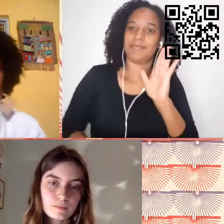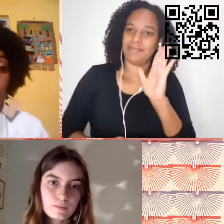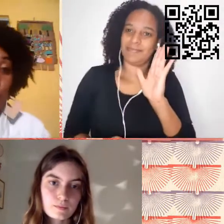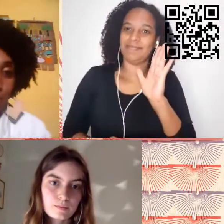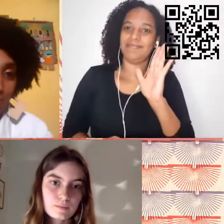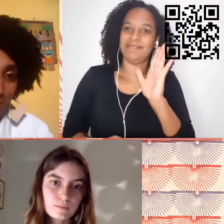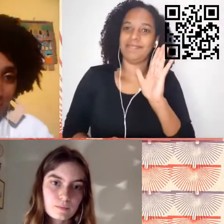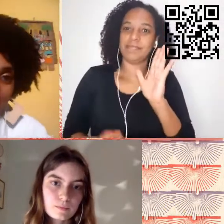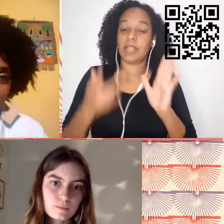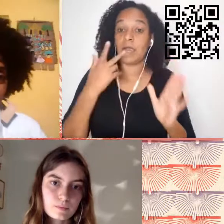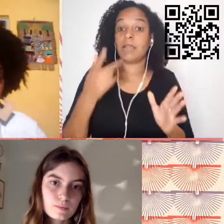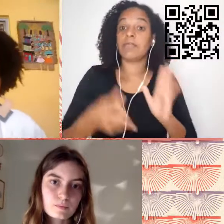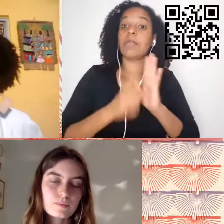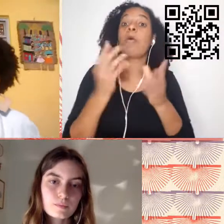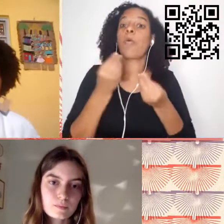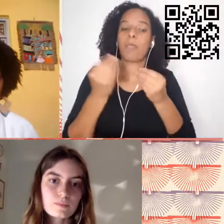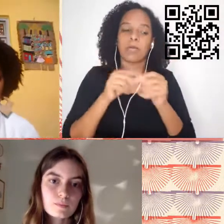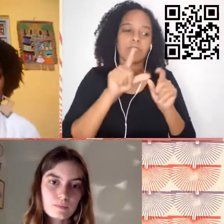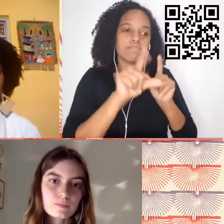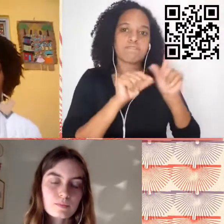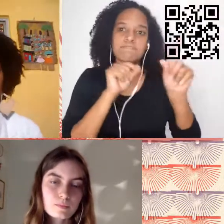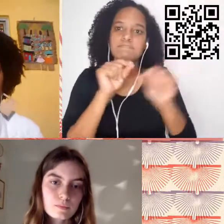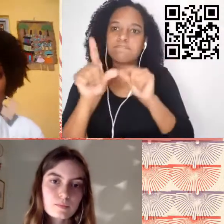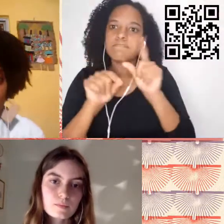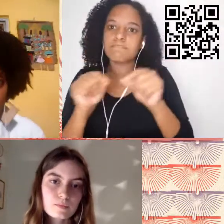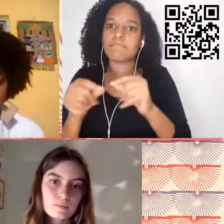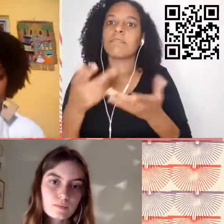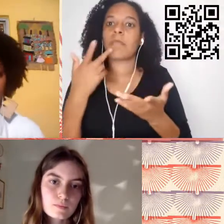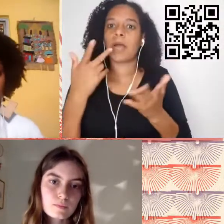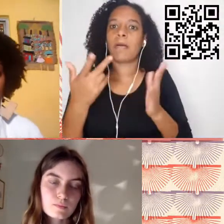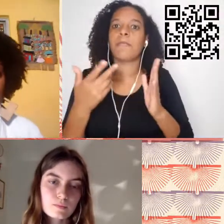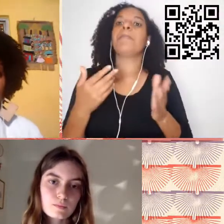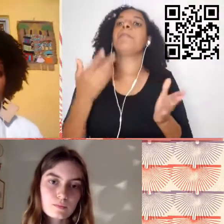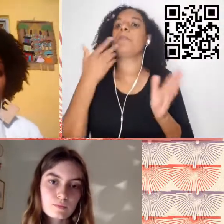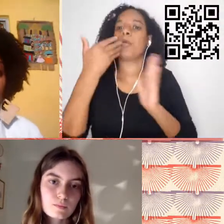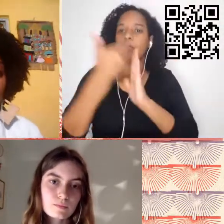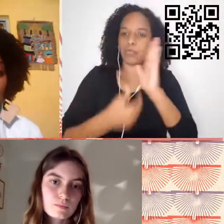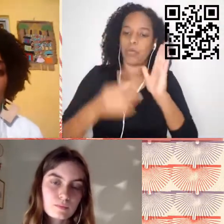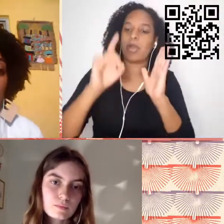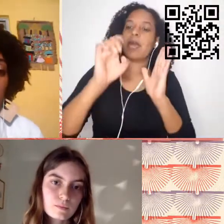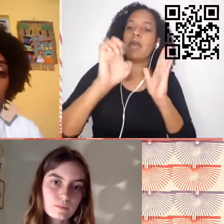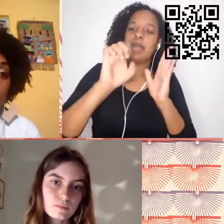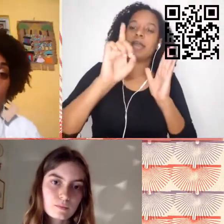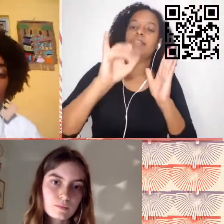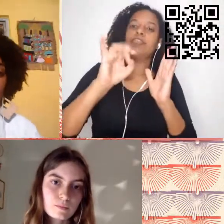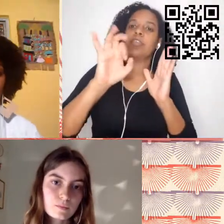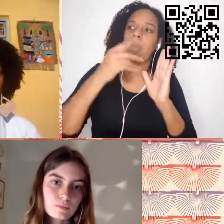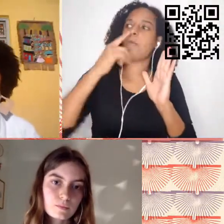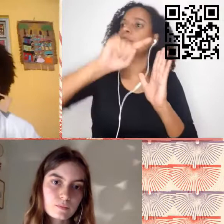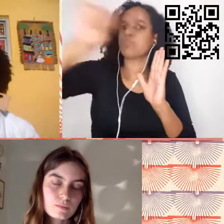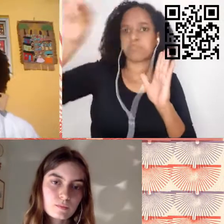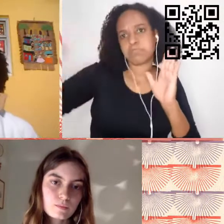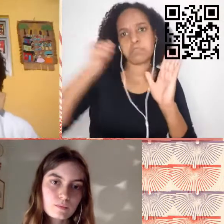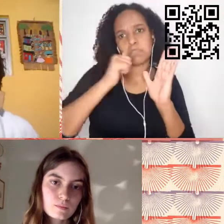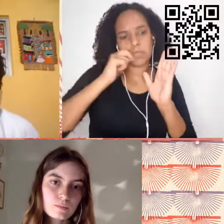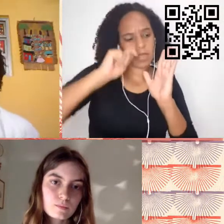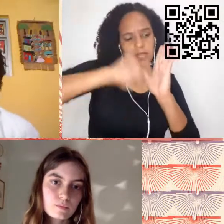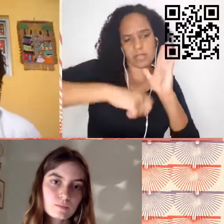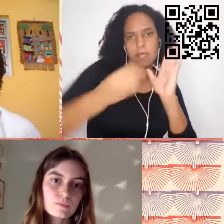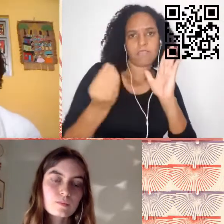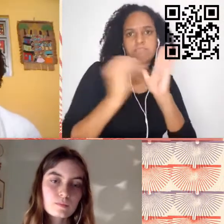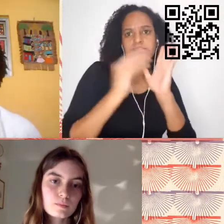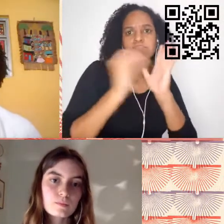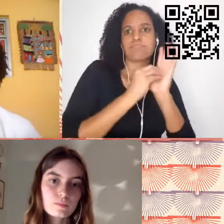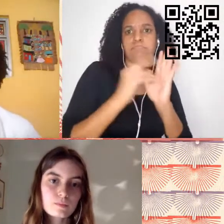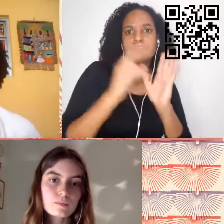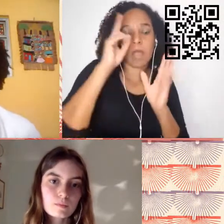de seleção, né? Elas abriram um edital para que essas mulheres se inscrevessem e enviassem